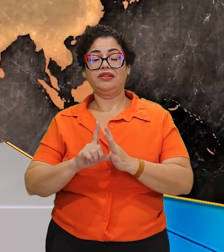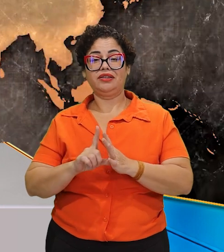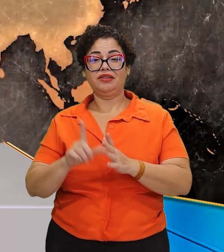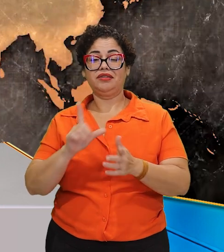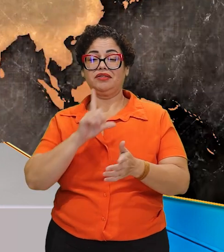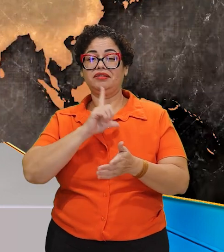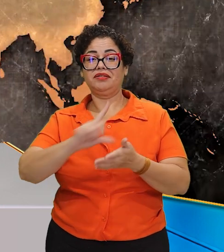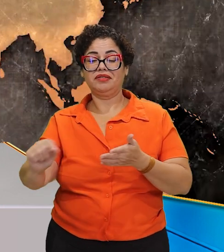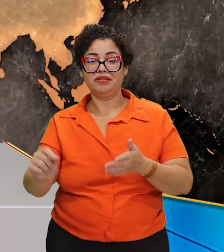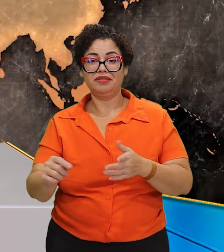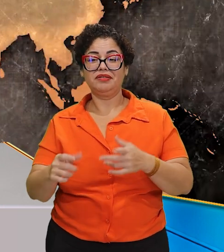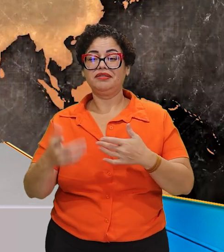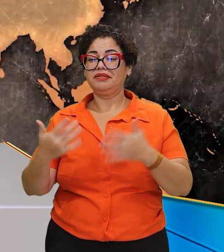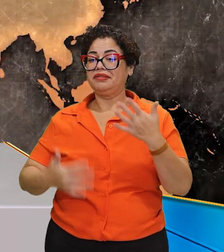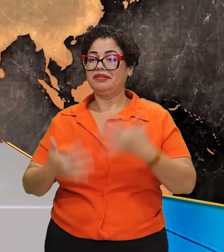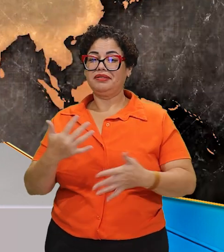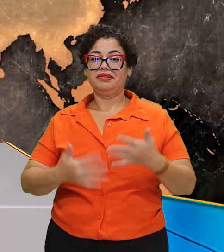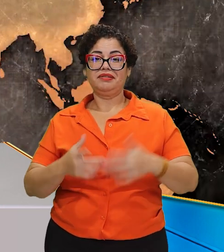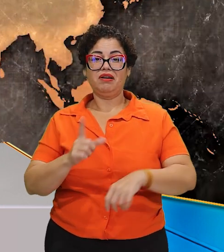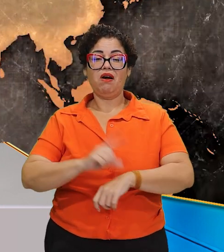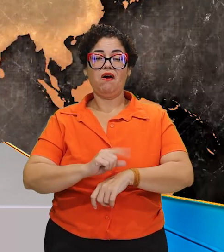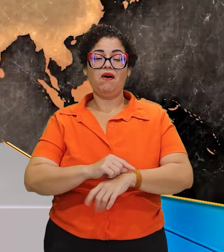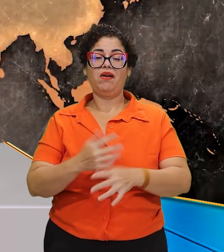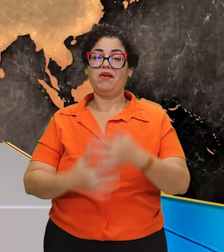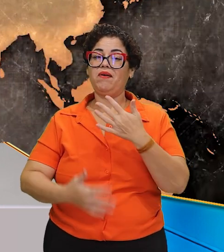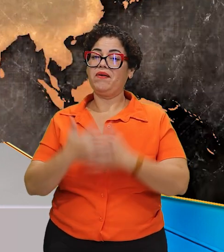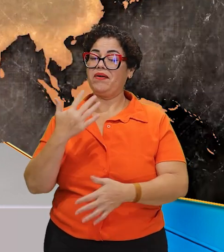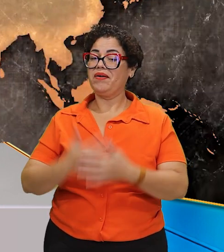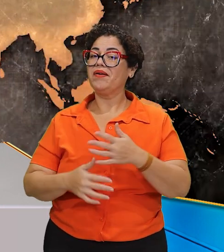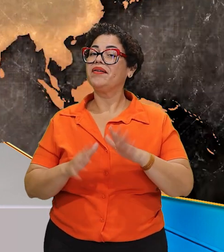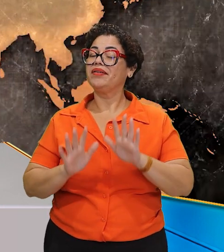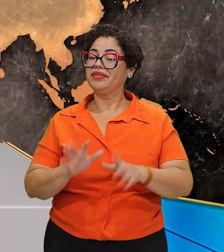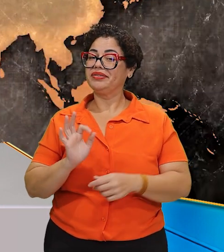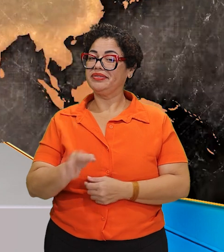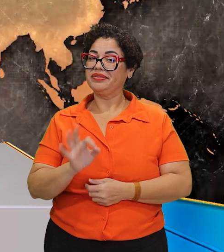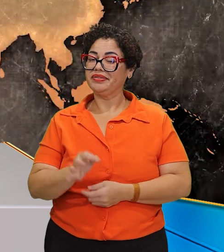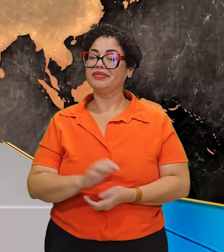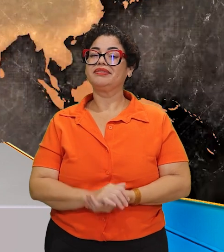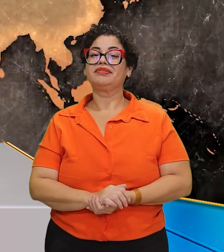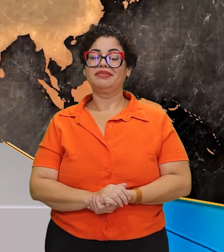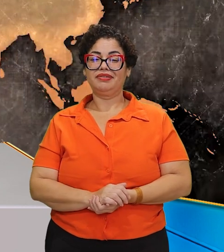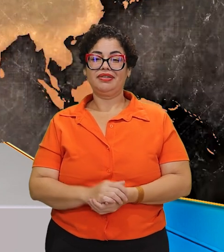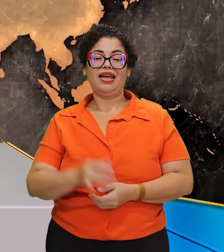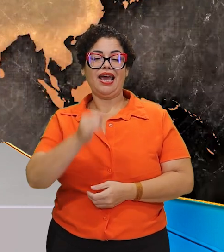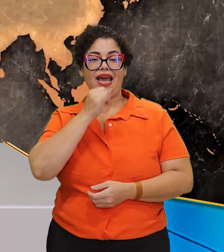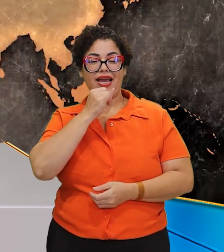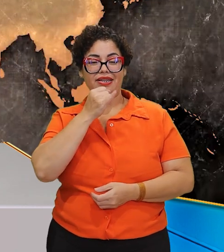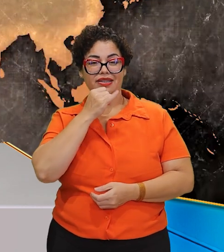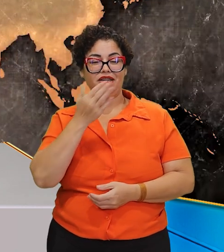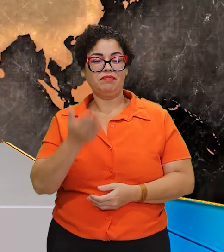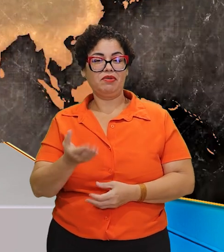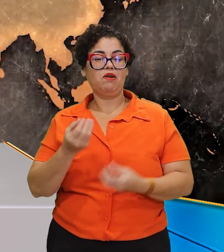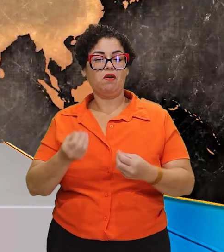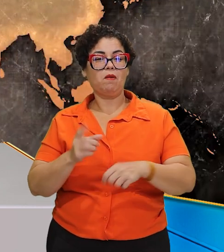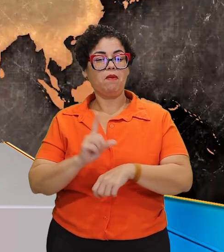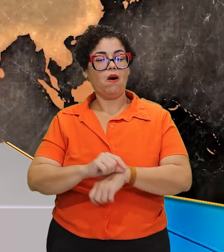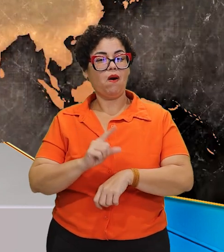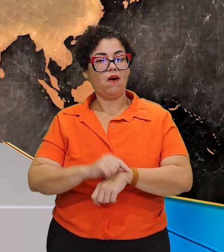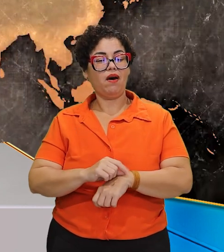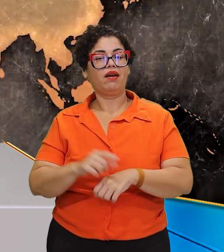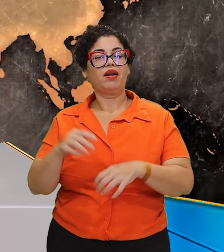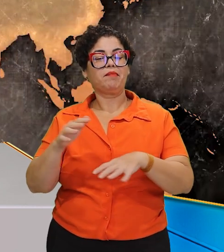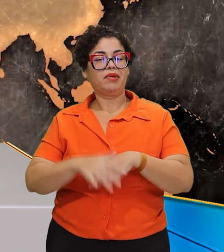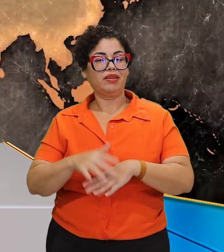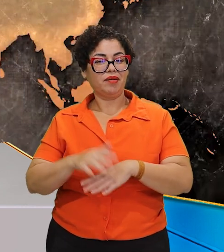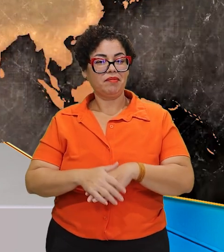de partir, ao menos no relógio. É verdade. Esse é um excelente exemplo de como os fusos horários e